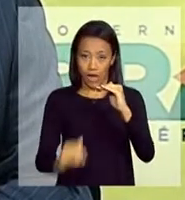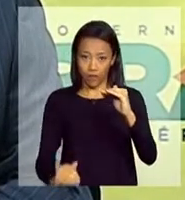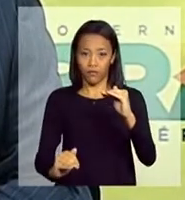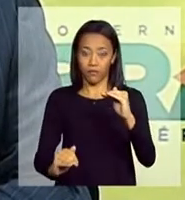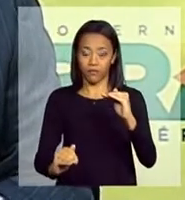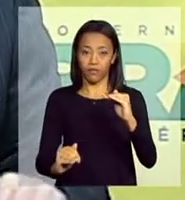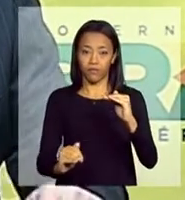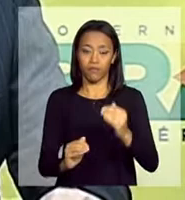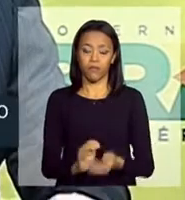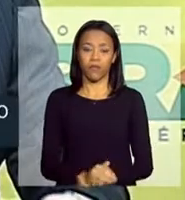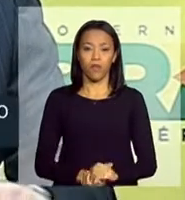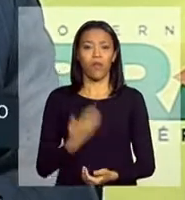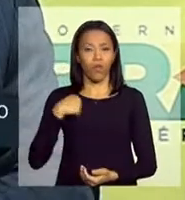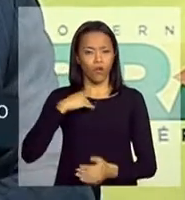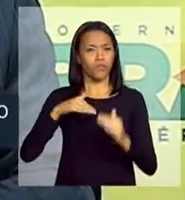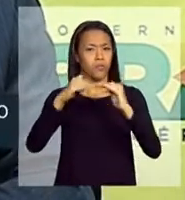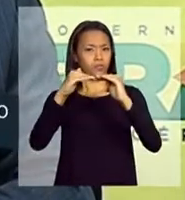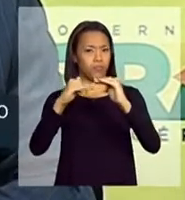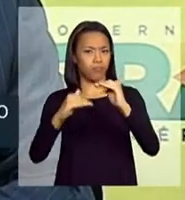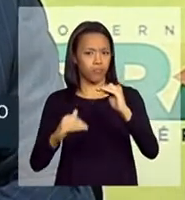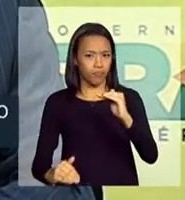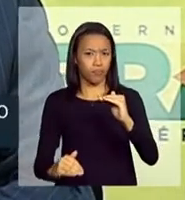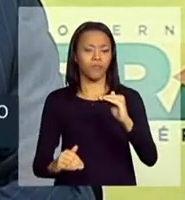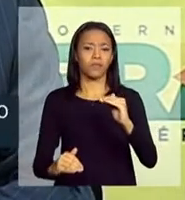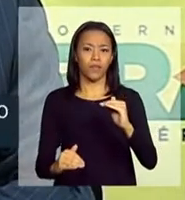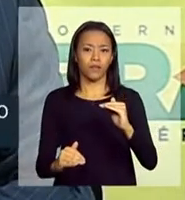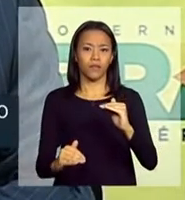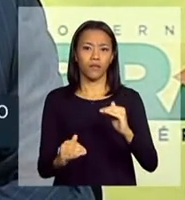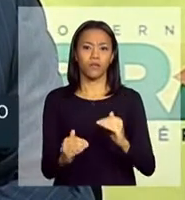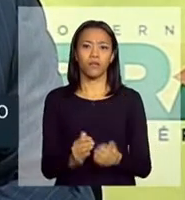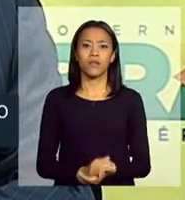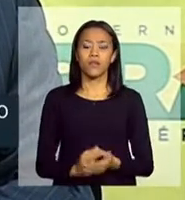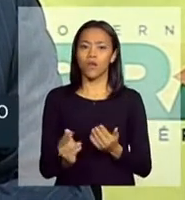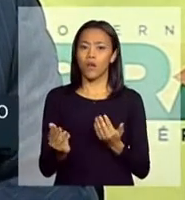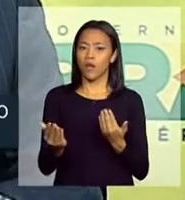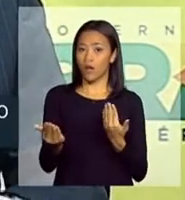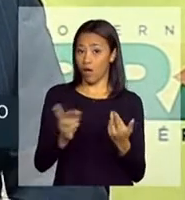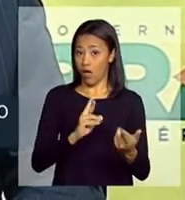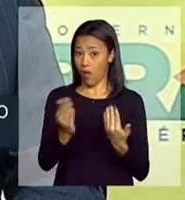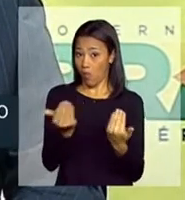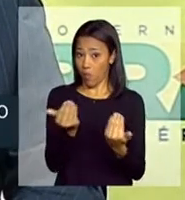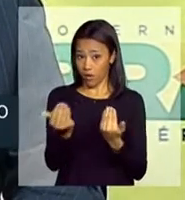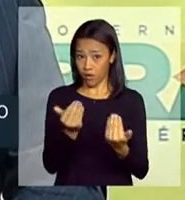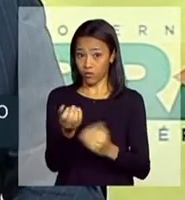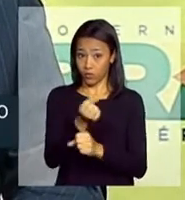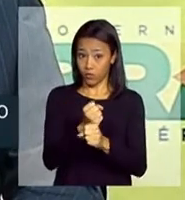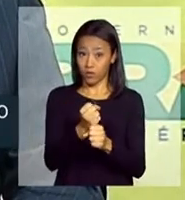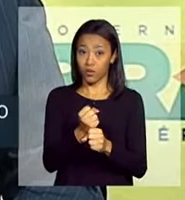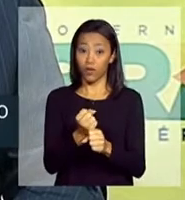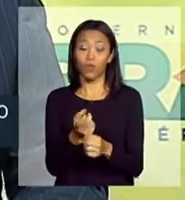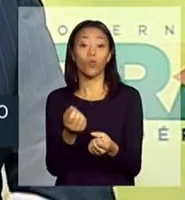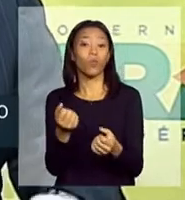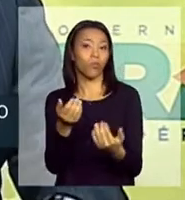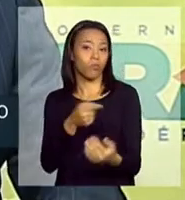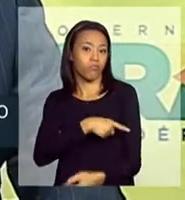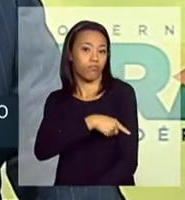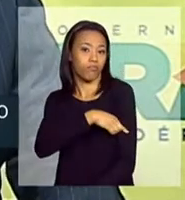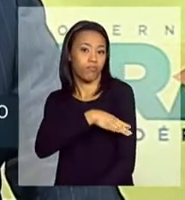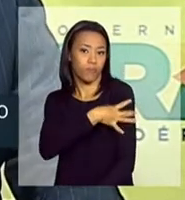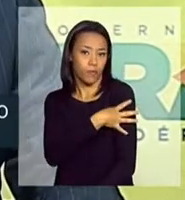o mate dá uma redução muito forte em relação aos anos iniciais nos anos finais